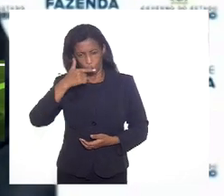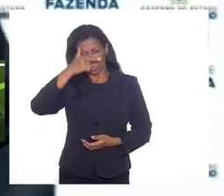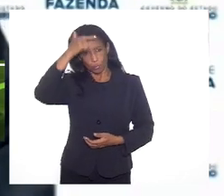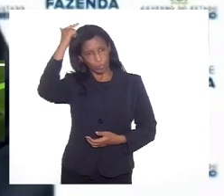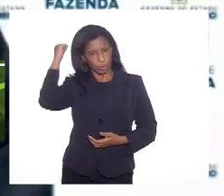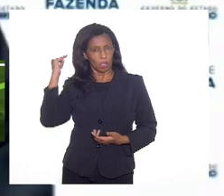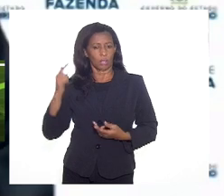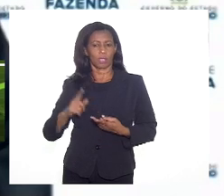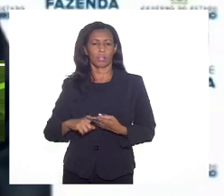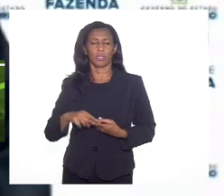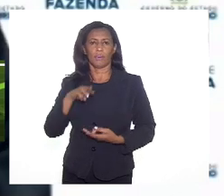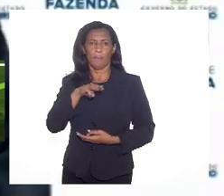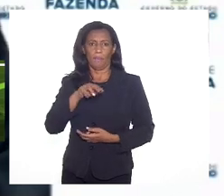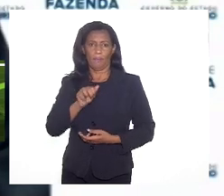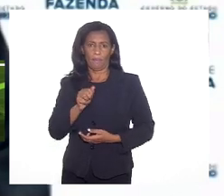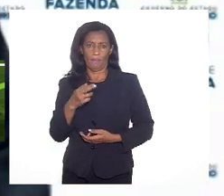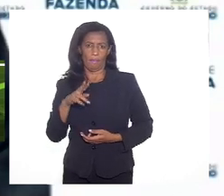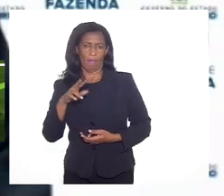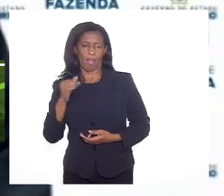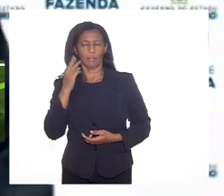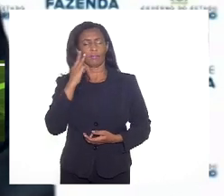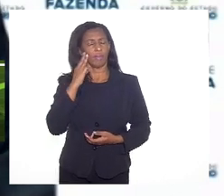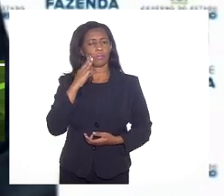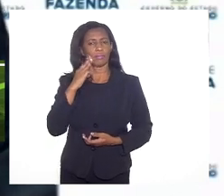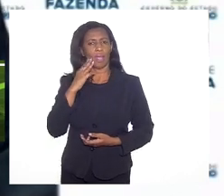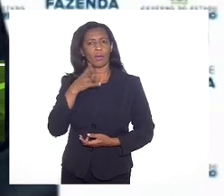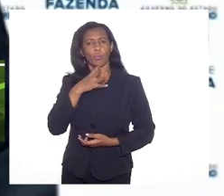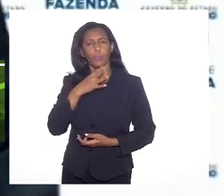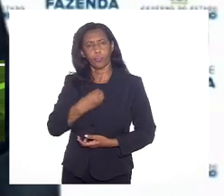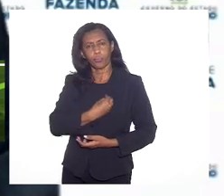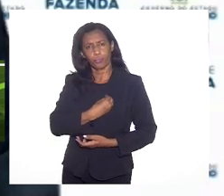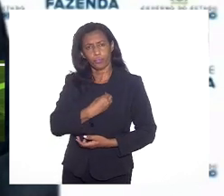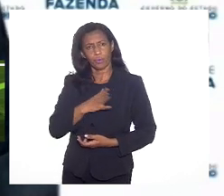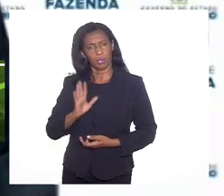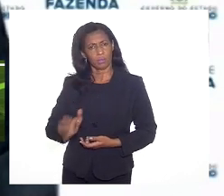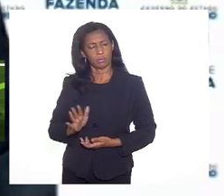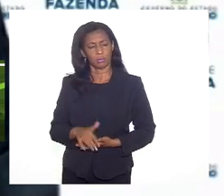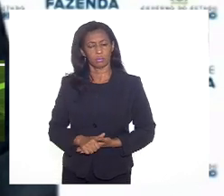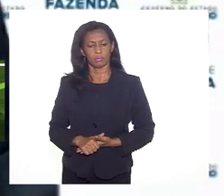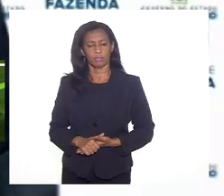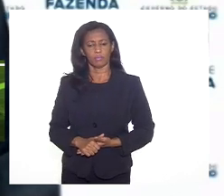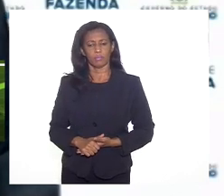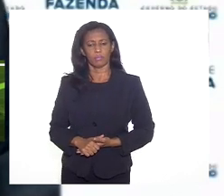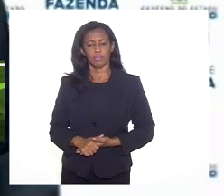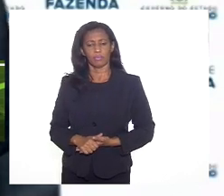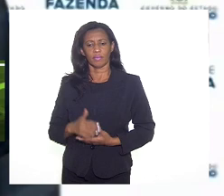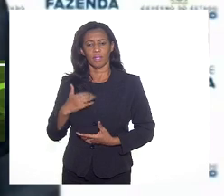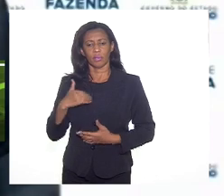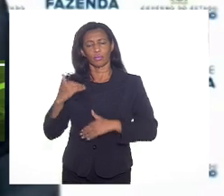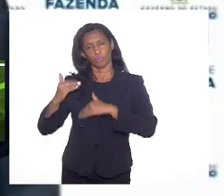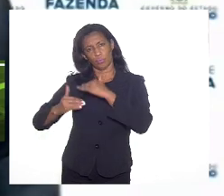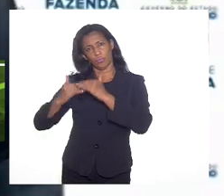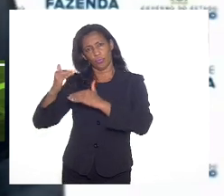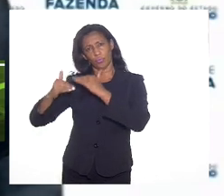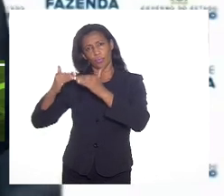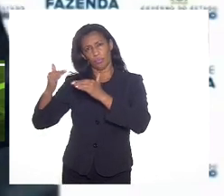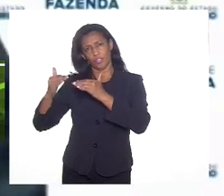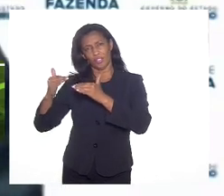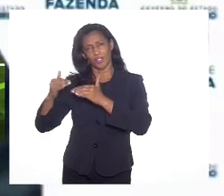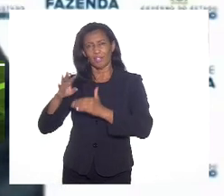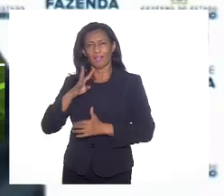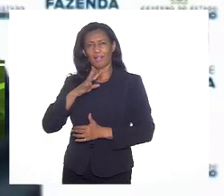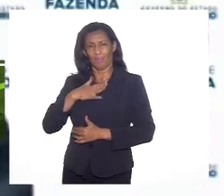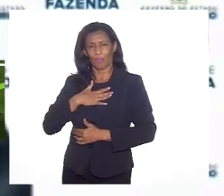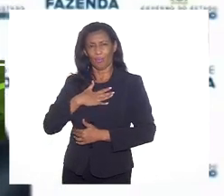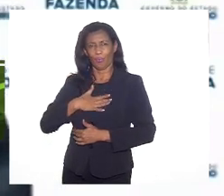Paulo, deputada Marta Rocha, deputado Valdec, sabe em que eu, na realidade, sou um desenvolvimentista. Então, por